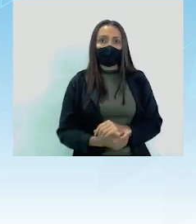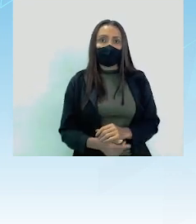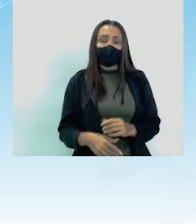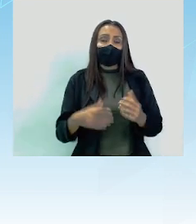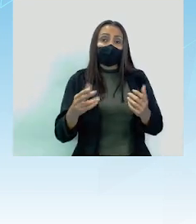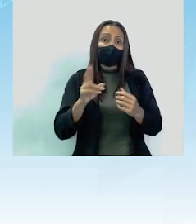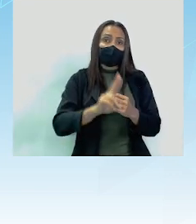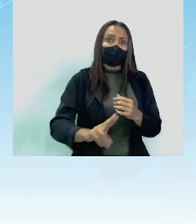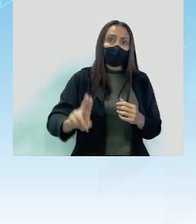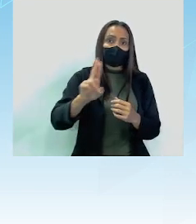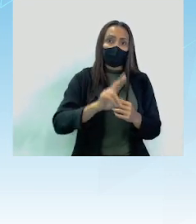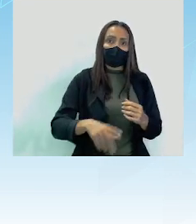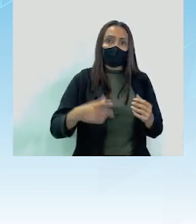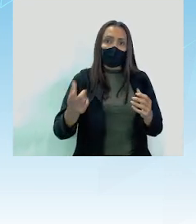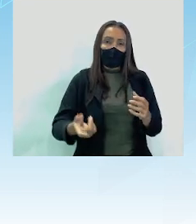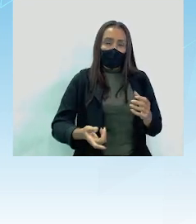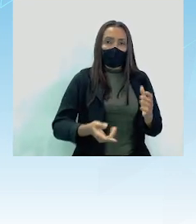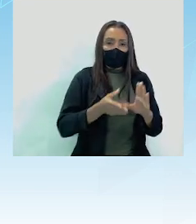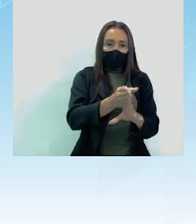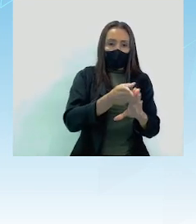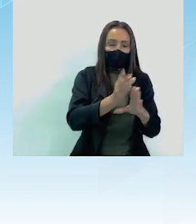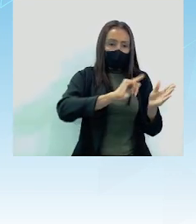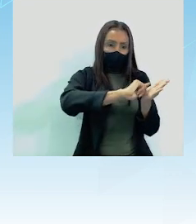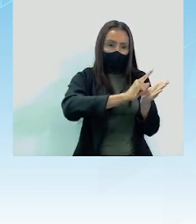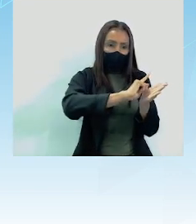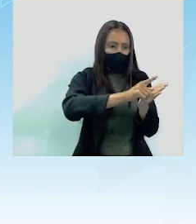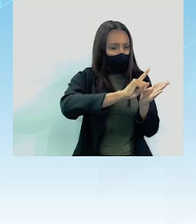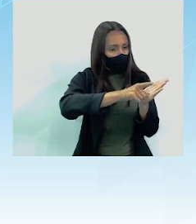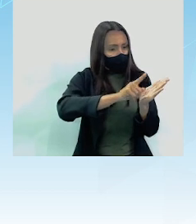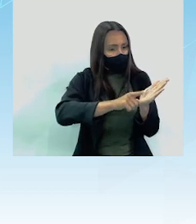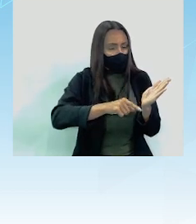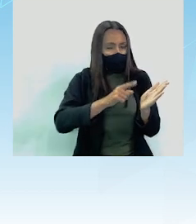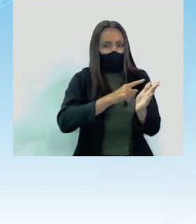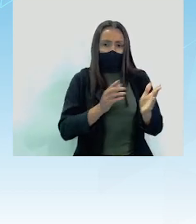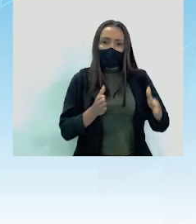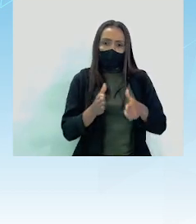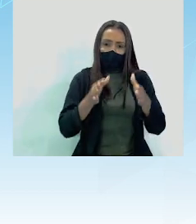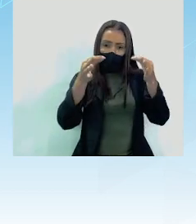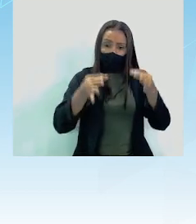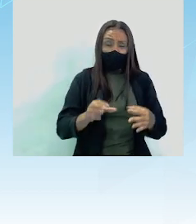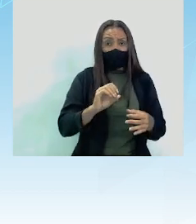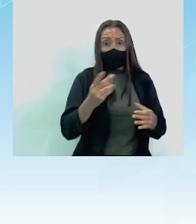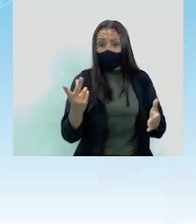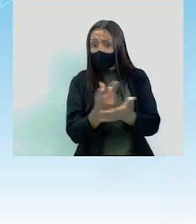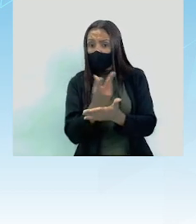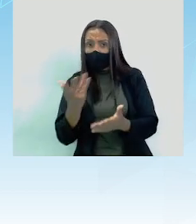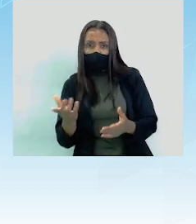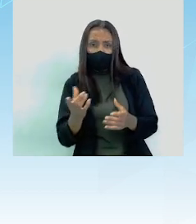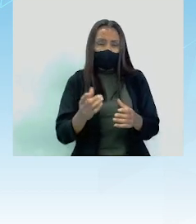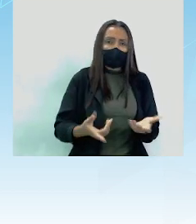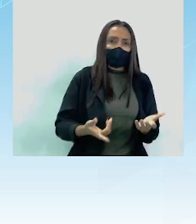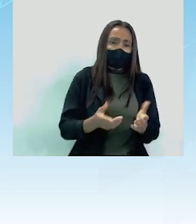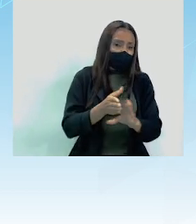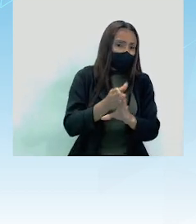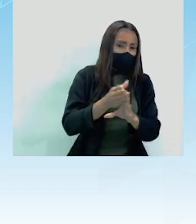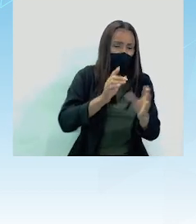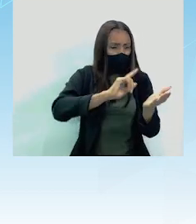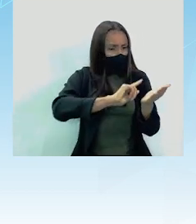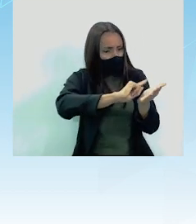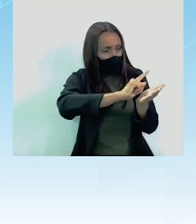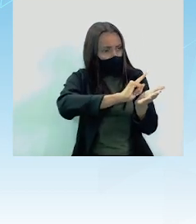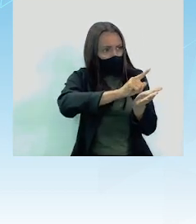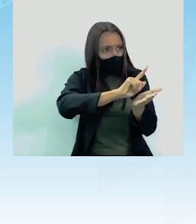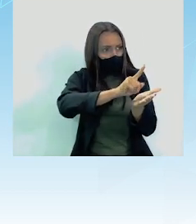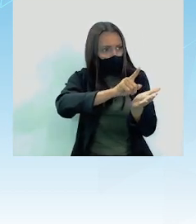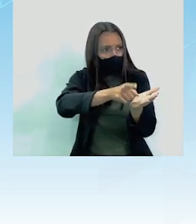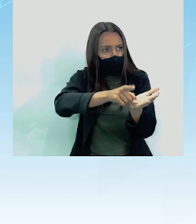fazer a utilização de sua bússola, né, para poder fazer navegação e saber se está indo no caminho certo ou errado, né? E aí você tem que realmente